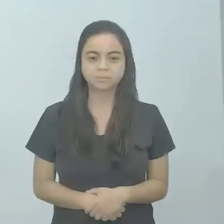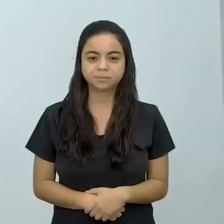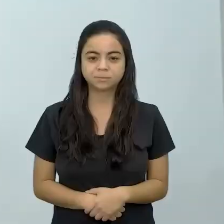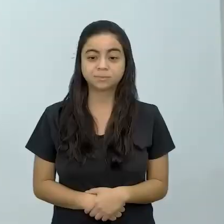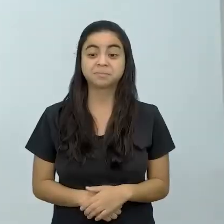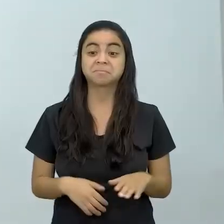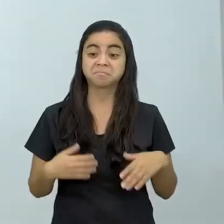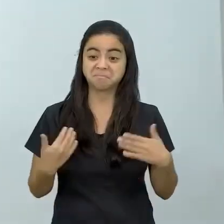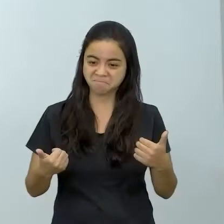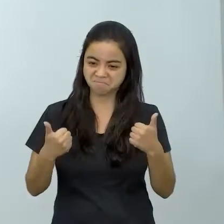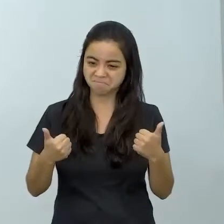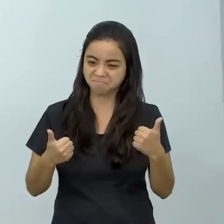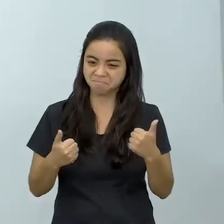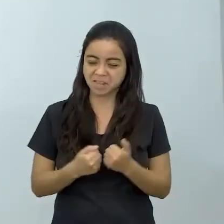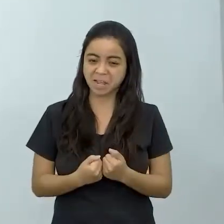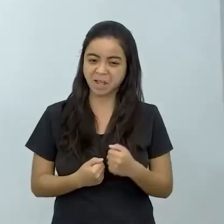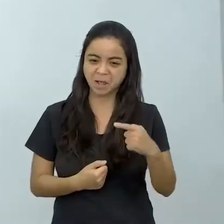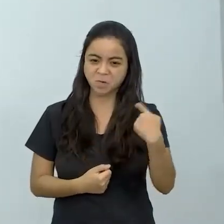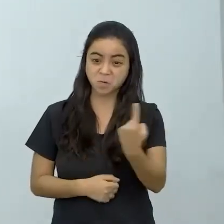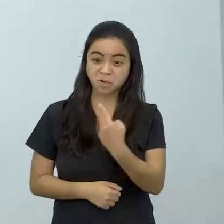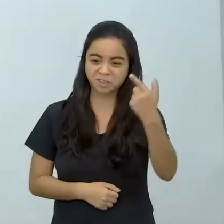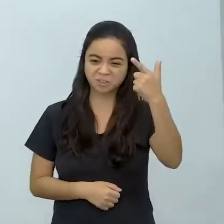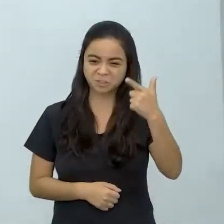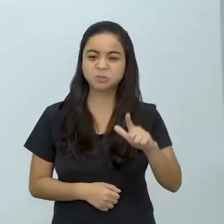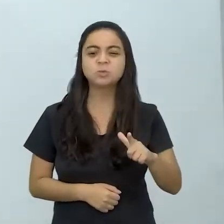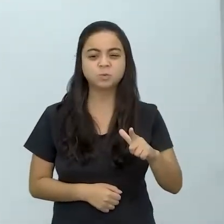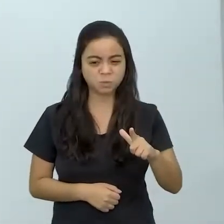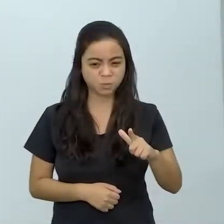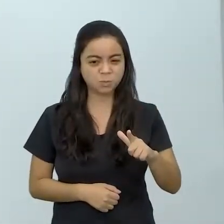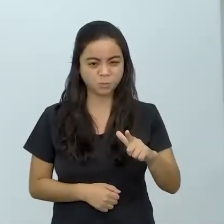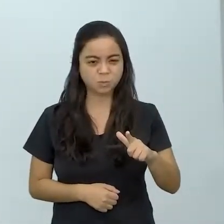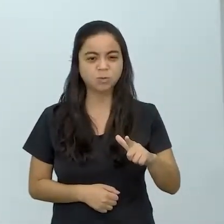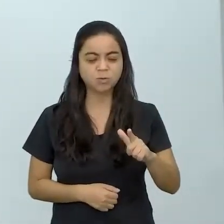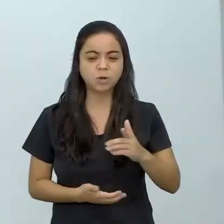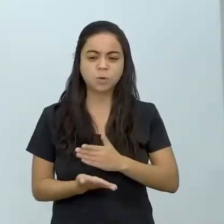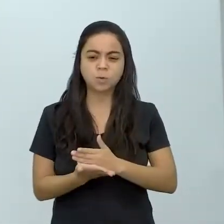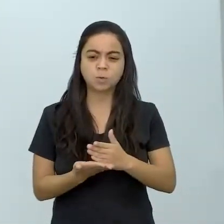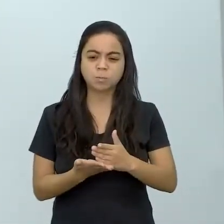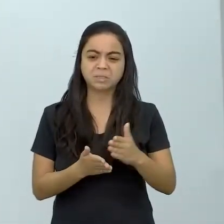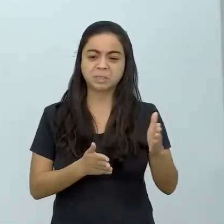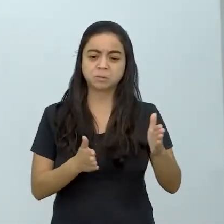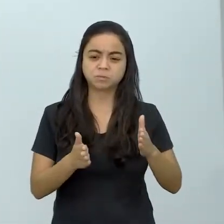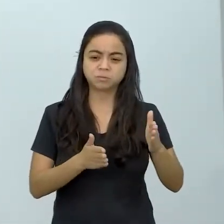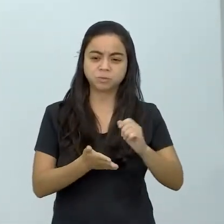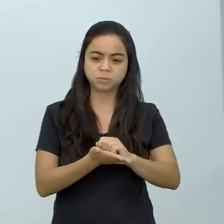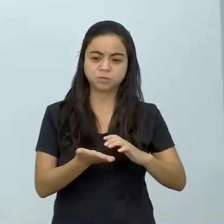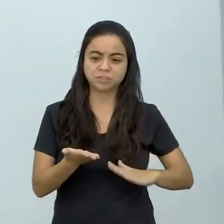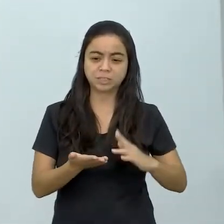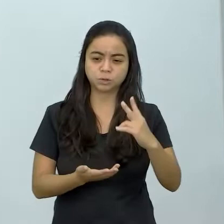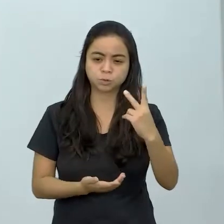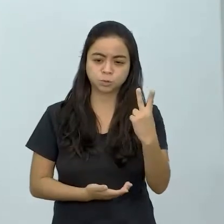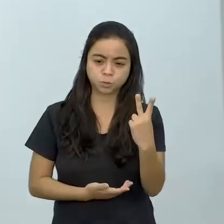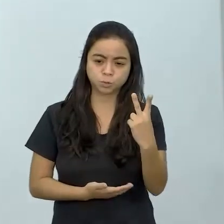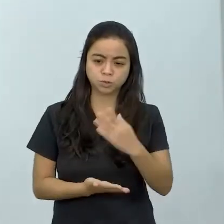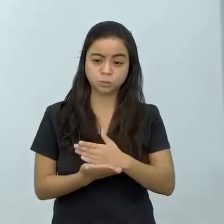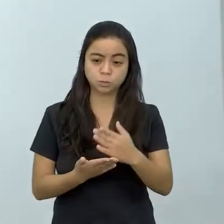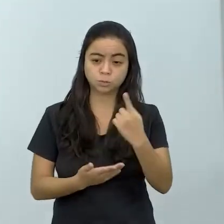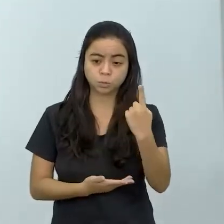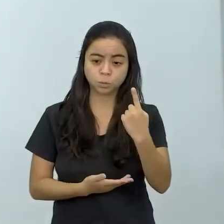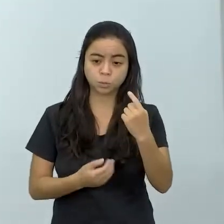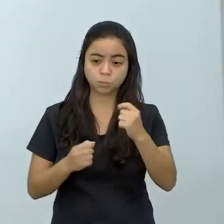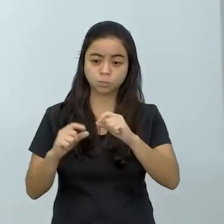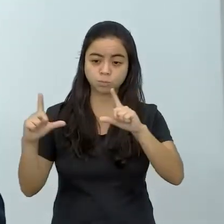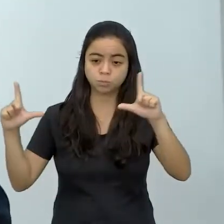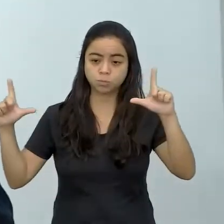e é isso aí galera estamos aqui de novo aí mais uma vez começando agora uma nova fase atividade 2 introdução um pode